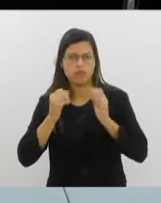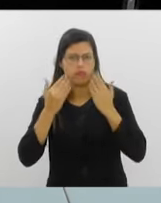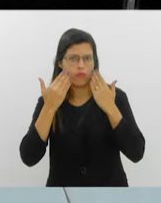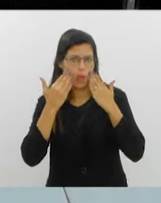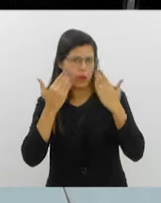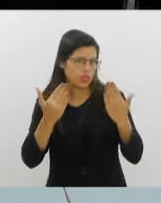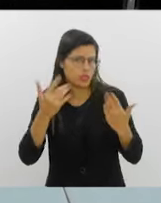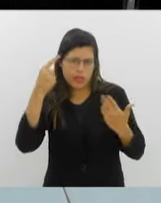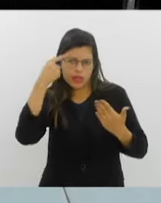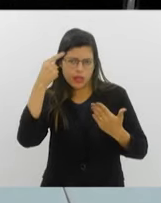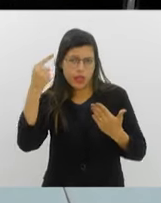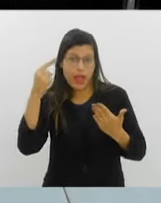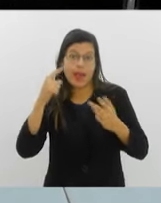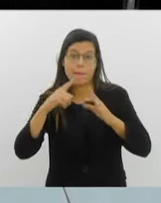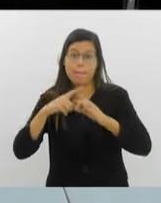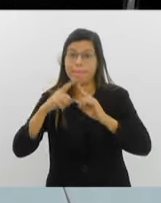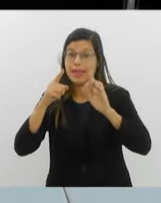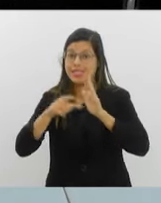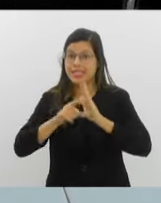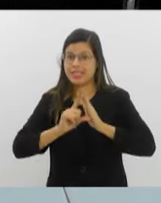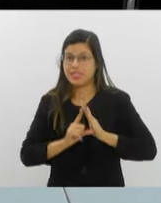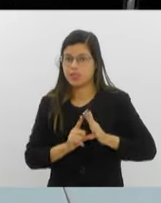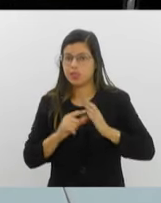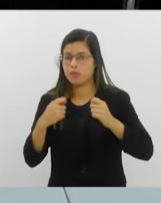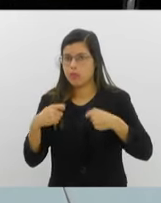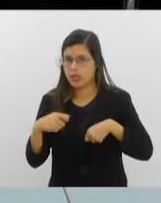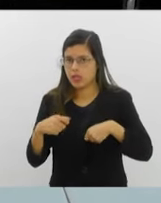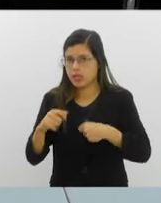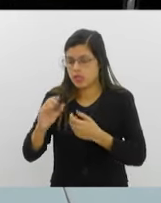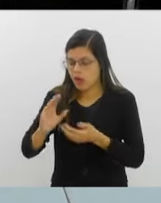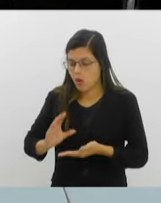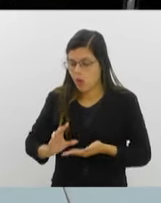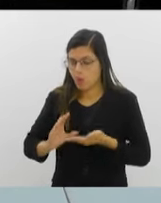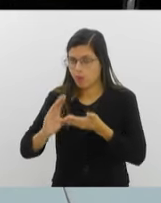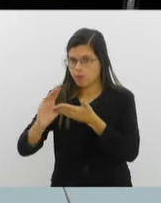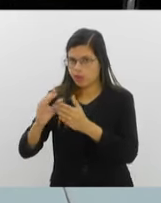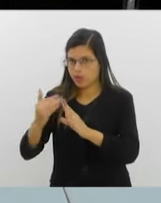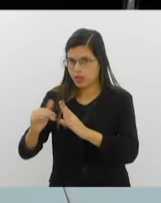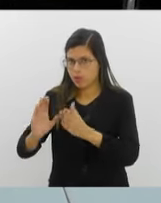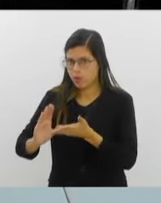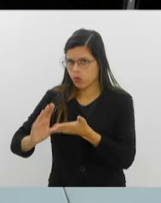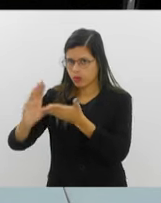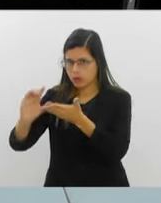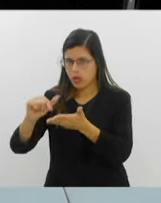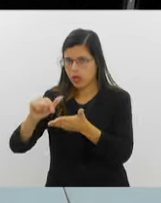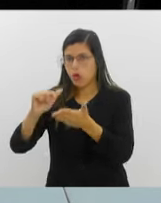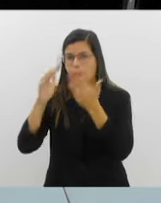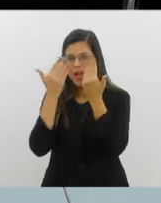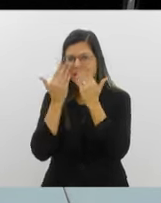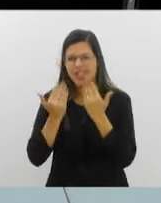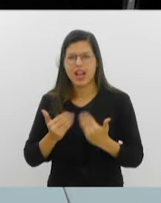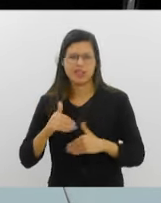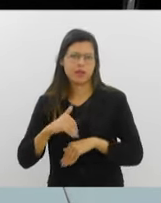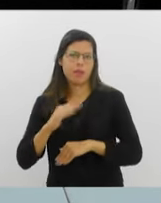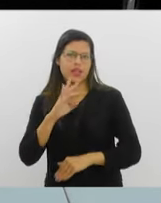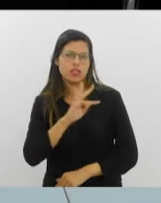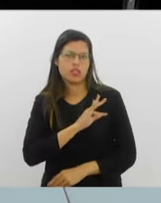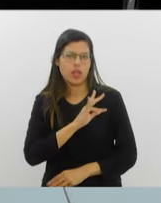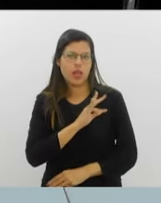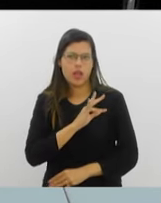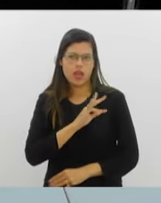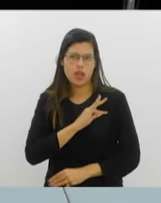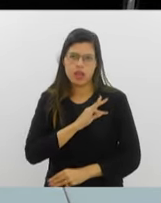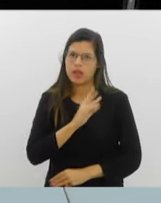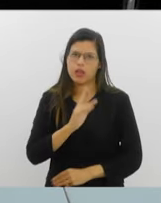fosse. Mas passaria pelo crivo do Conselho, que seria uma análise mais técnica e menos